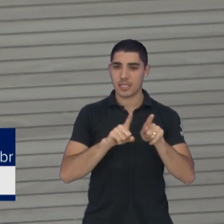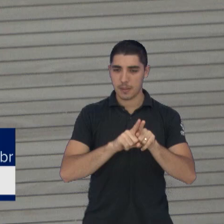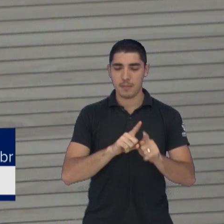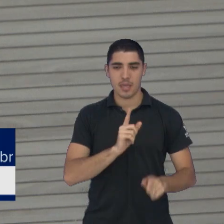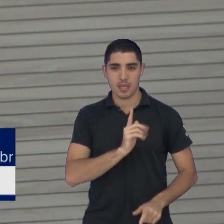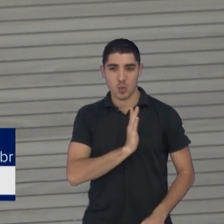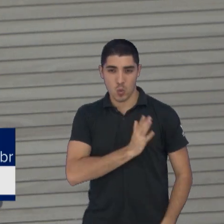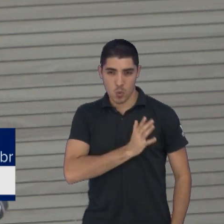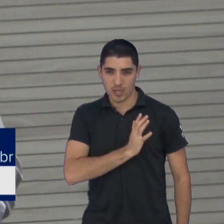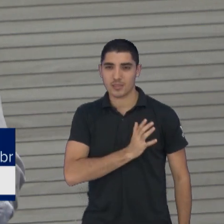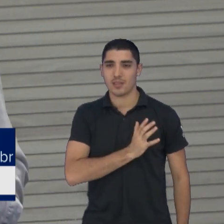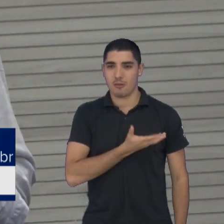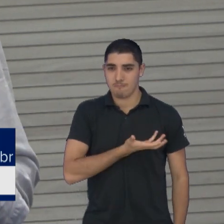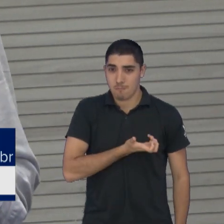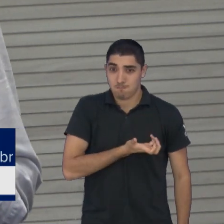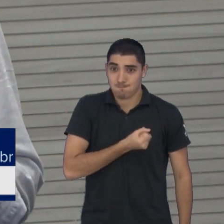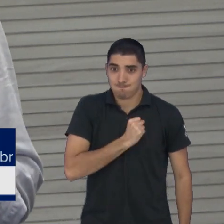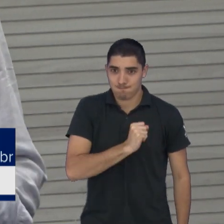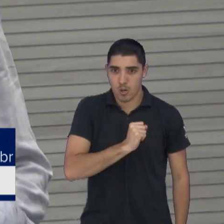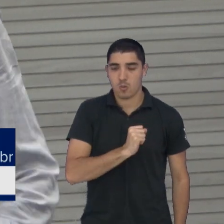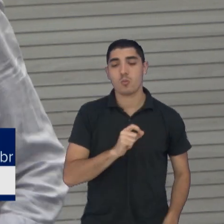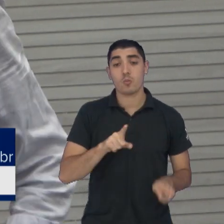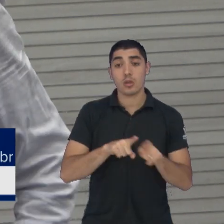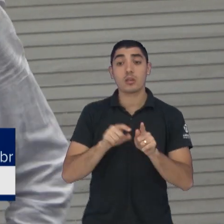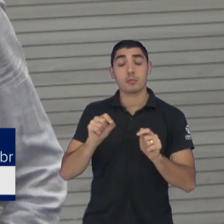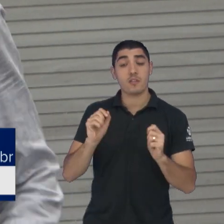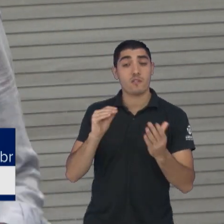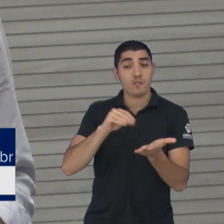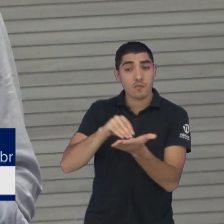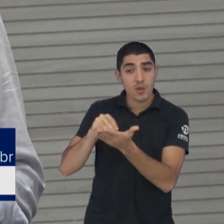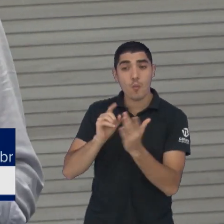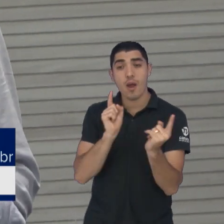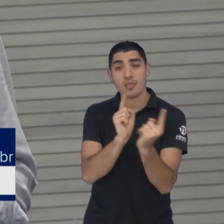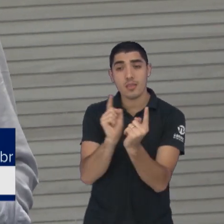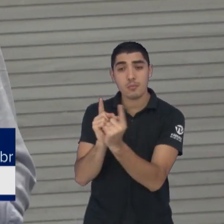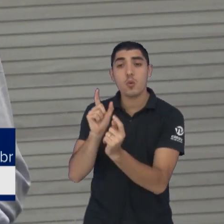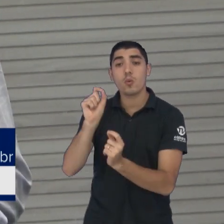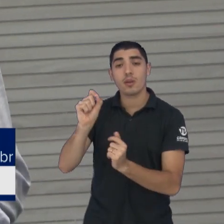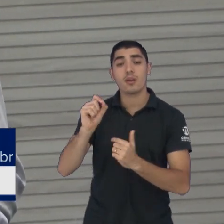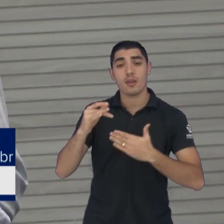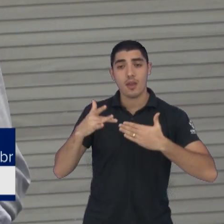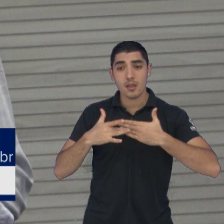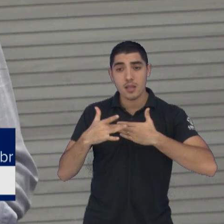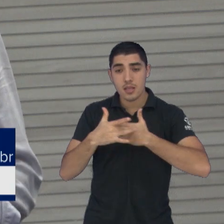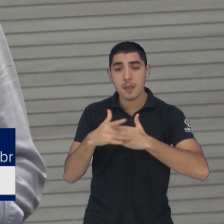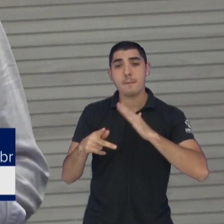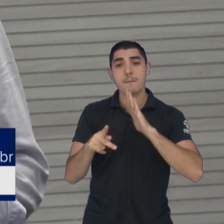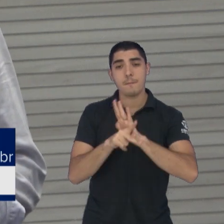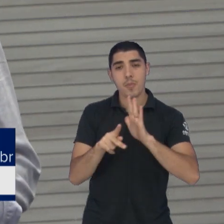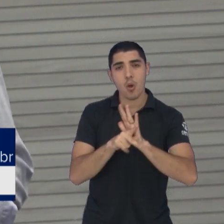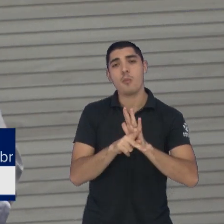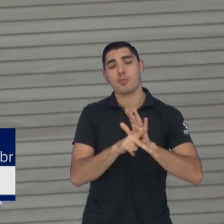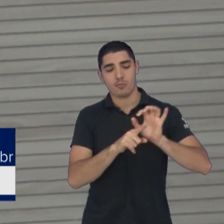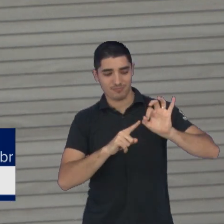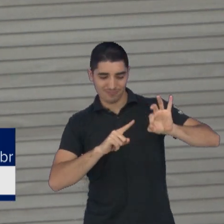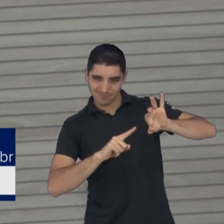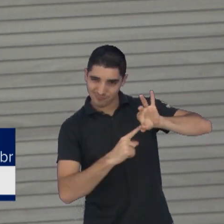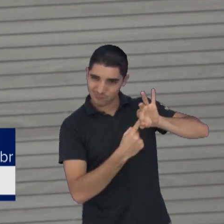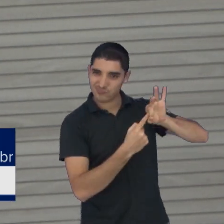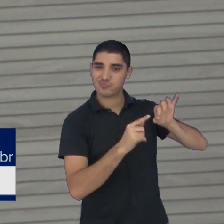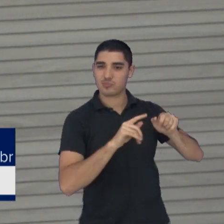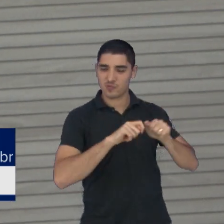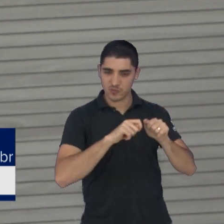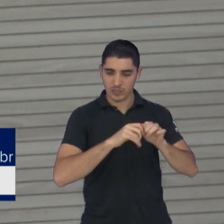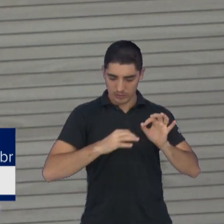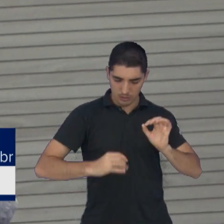também a falta de atendimento, né, está uma fila muito grande para exames de colonoscopia. Para quem não sabe, né, eu